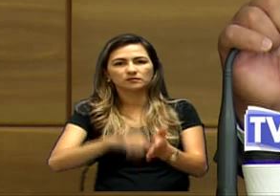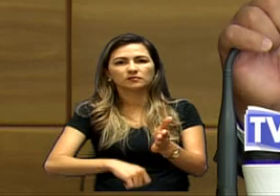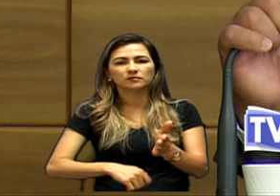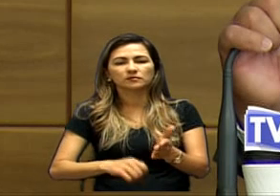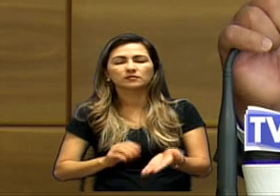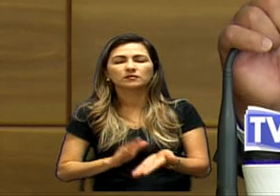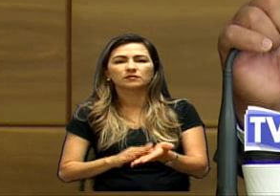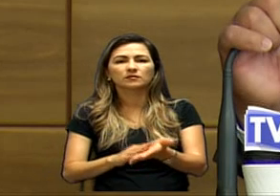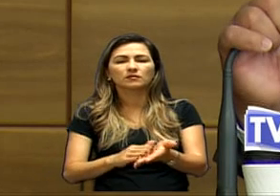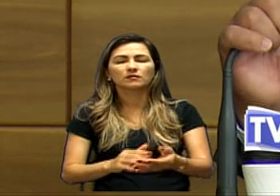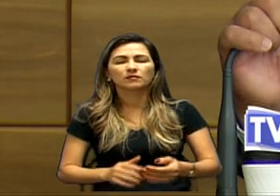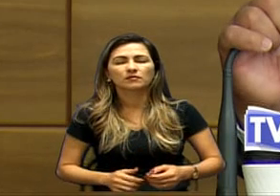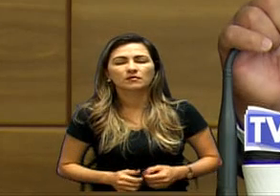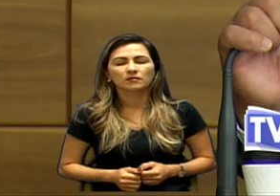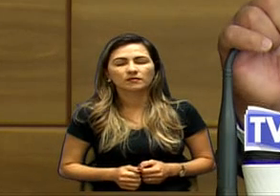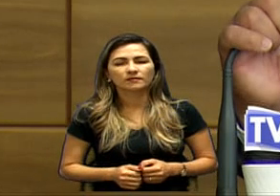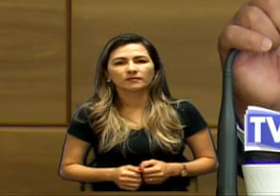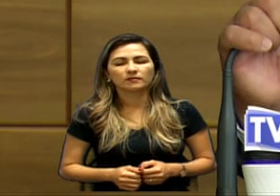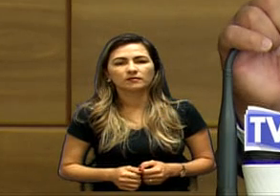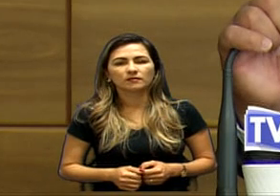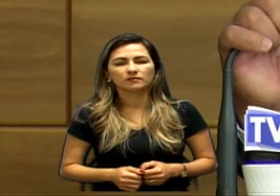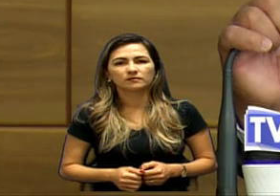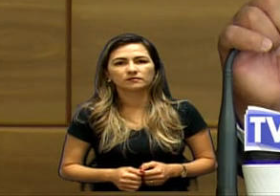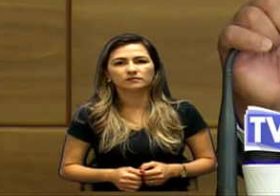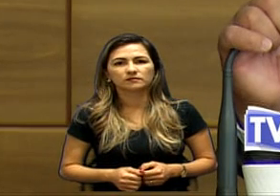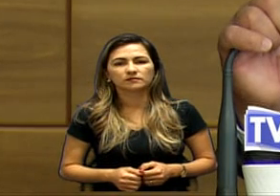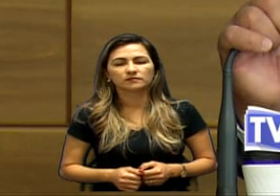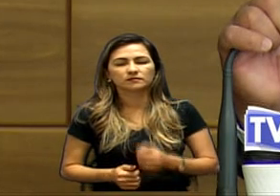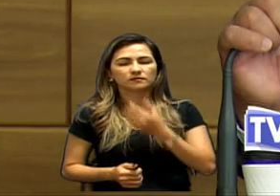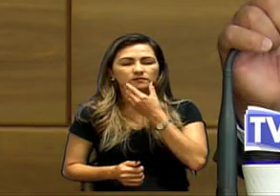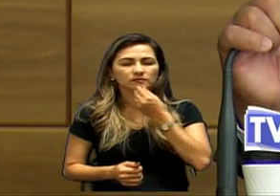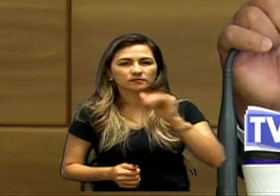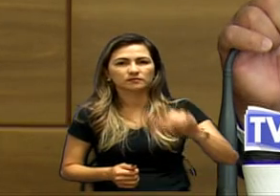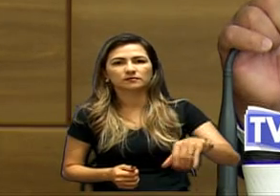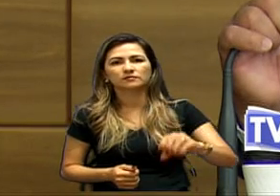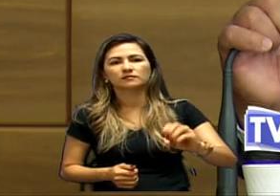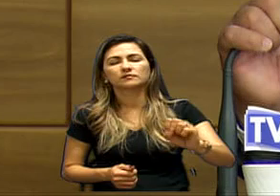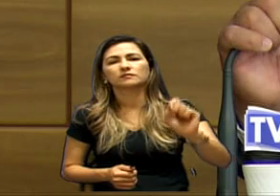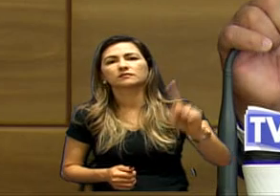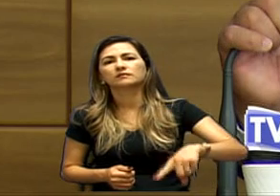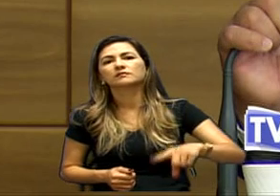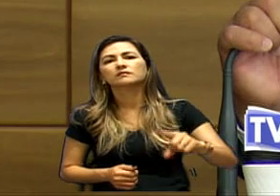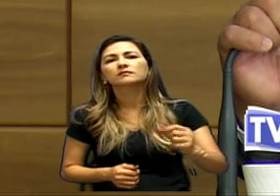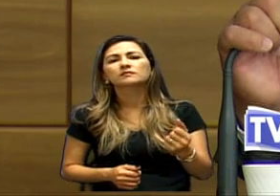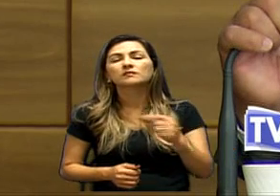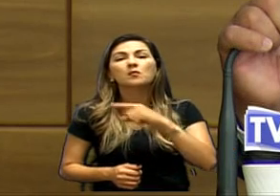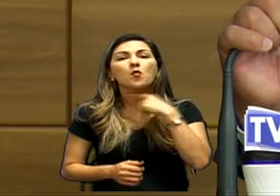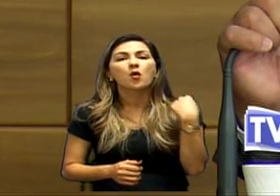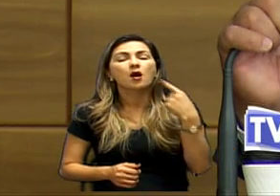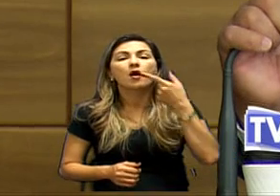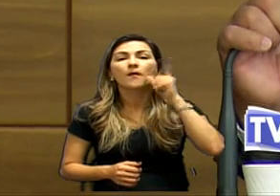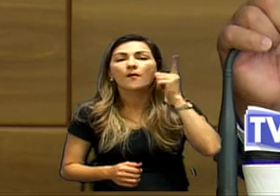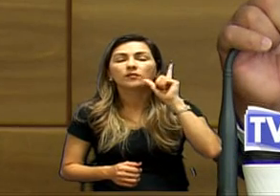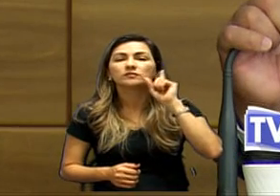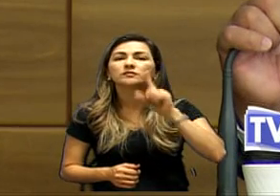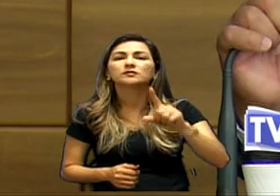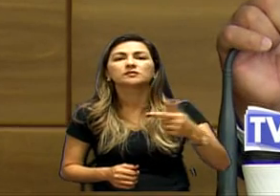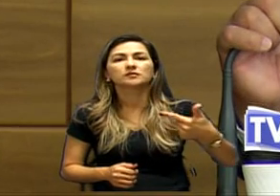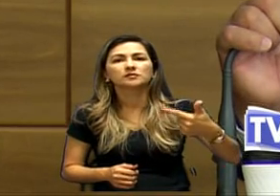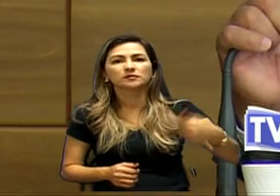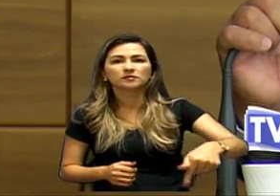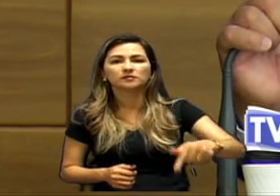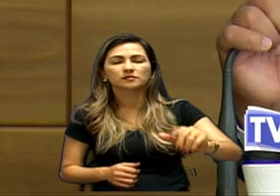Votos de profundo pesar pelo falecimento do senhor José Lanaro, ocorrido na data de ontem, 17 de outubro de 2018. Votos do